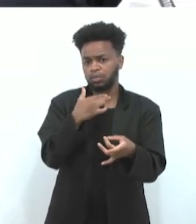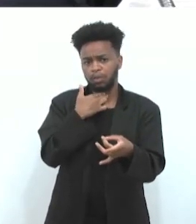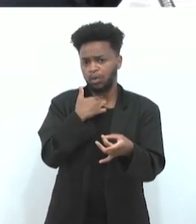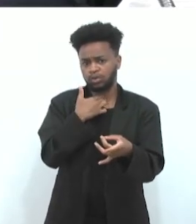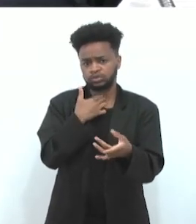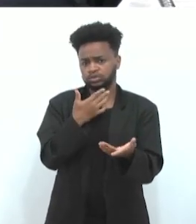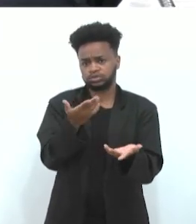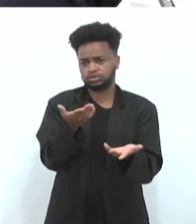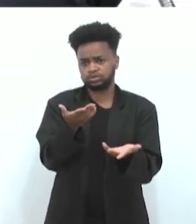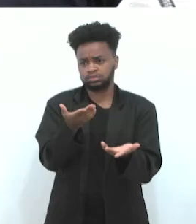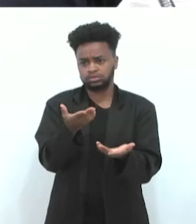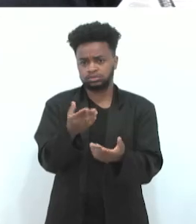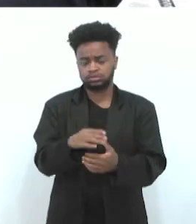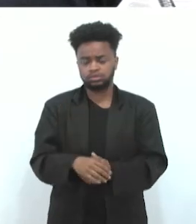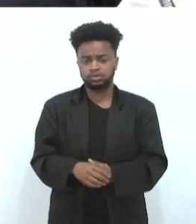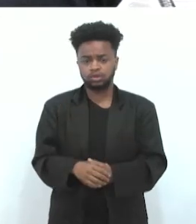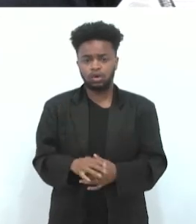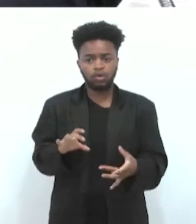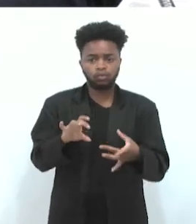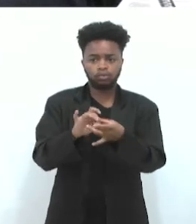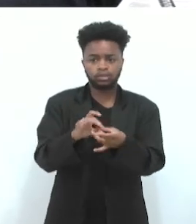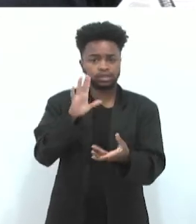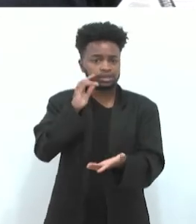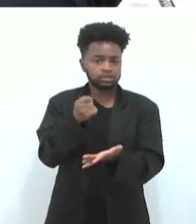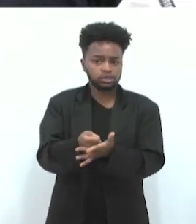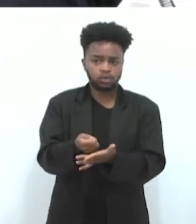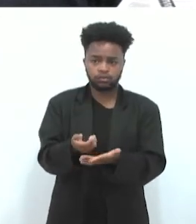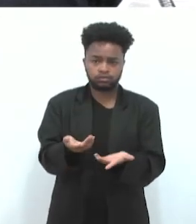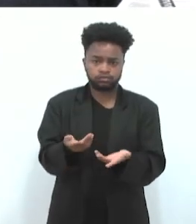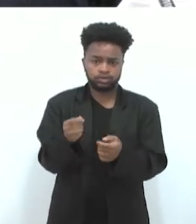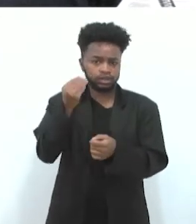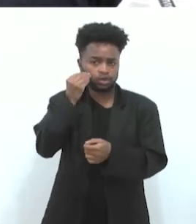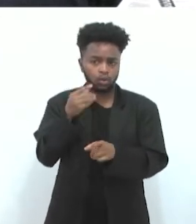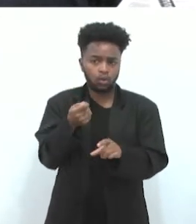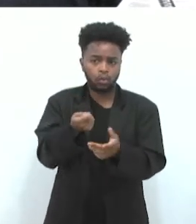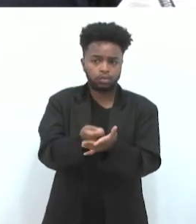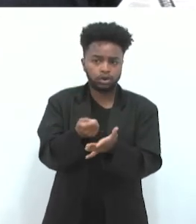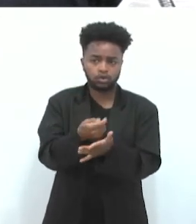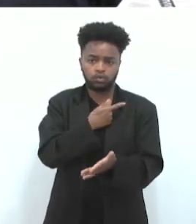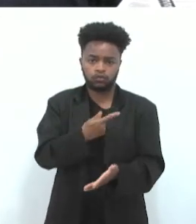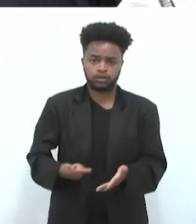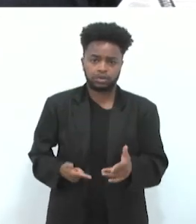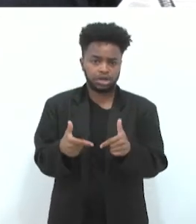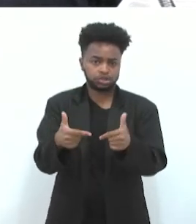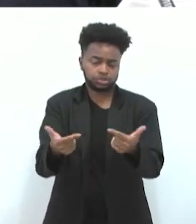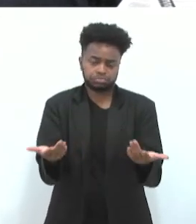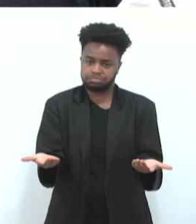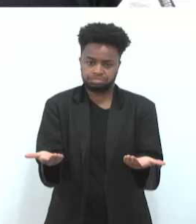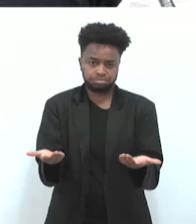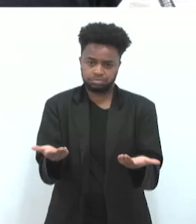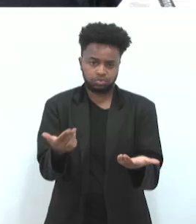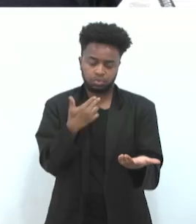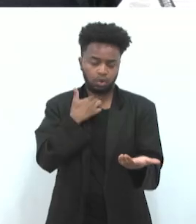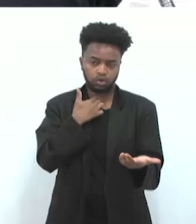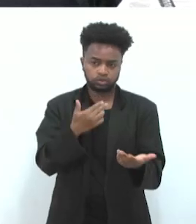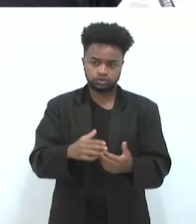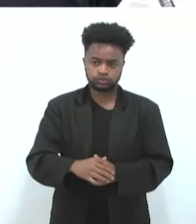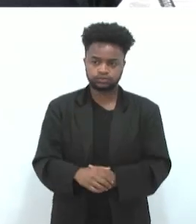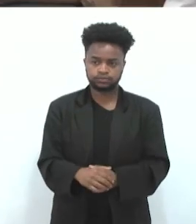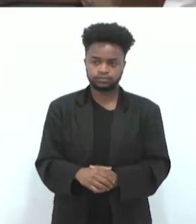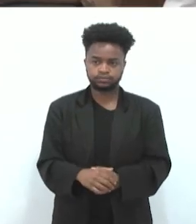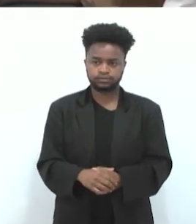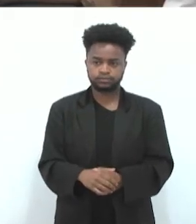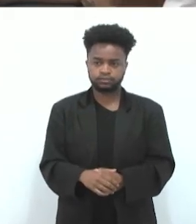um enunciado dela na decisão, obrigando ao governo a tomar esse tipo de postura diante de lei que esse parlamento fez. Pô. Senhor Não tem esse presidente.